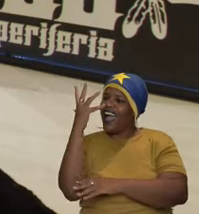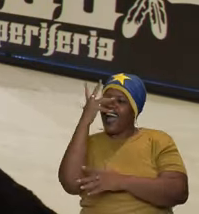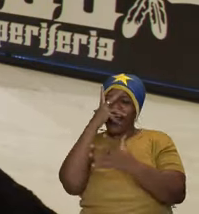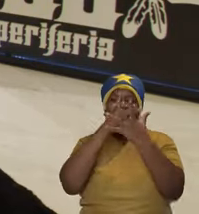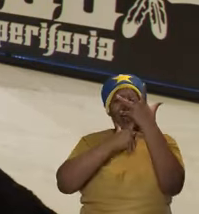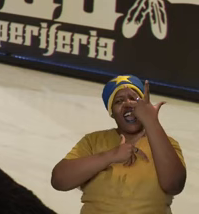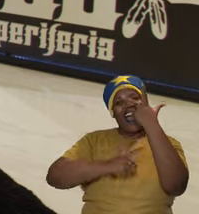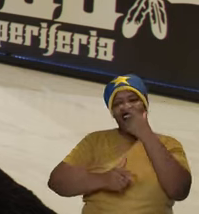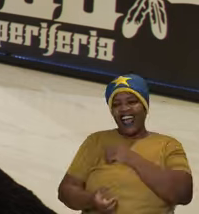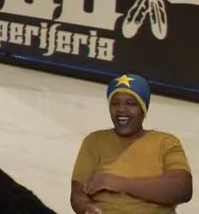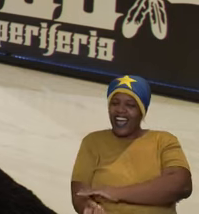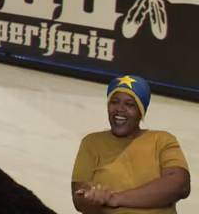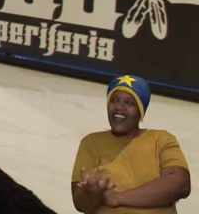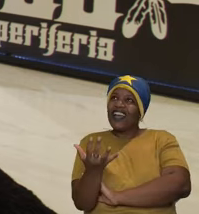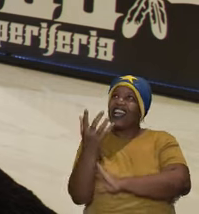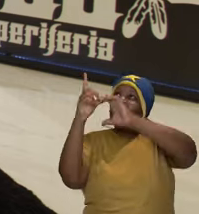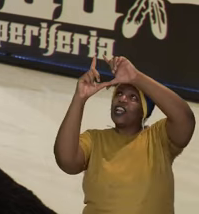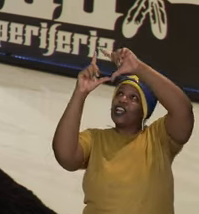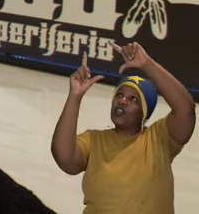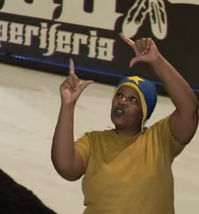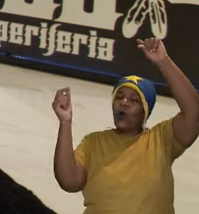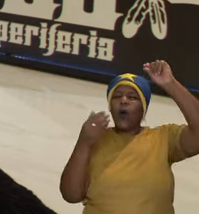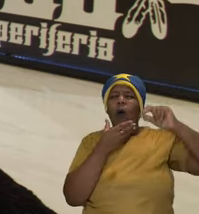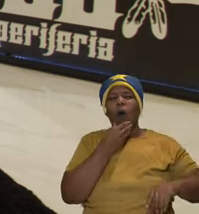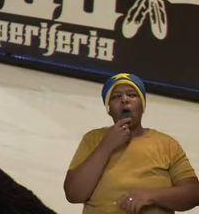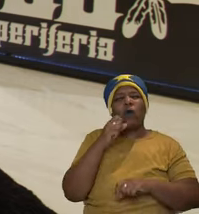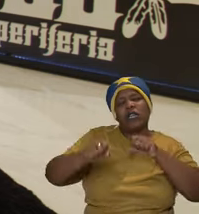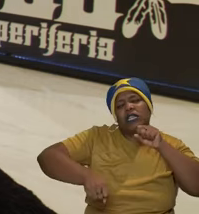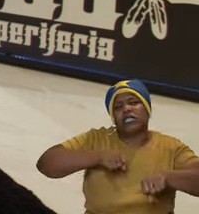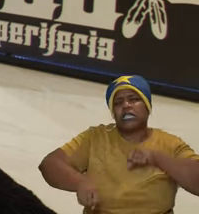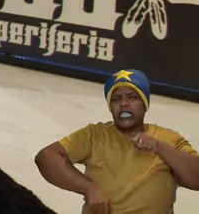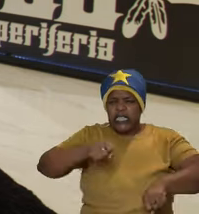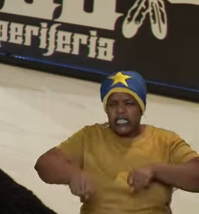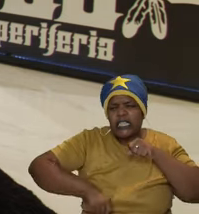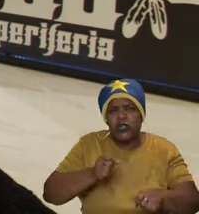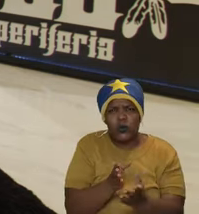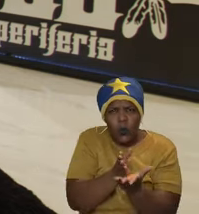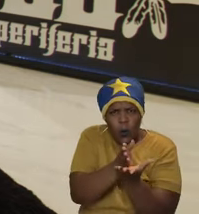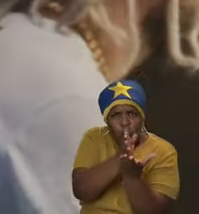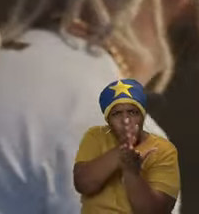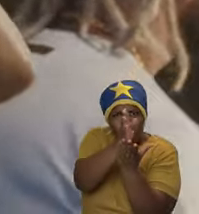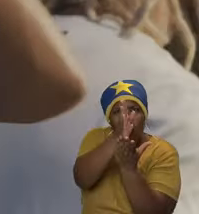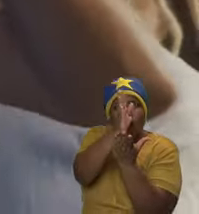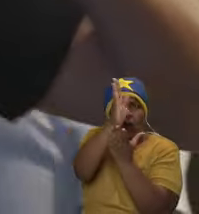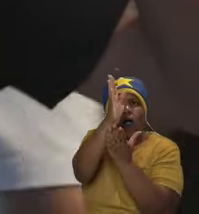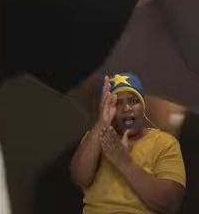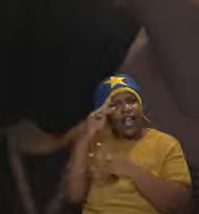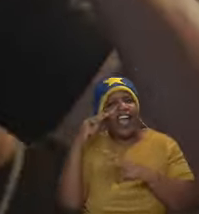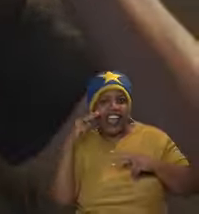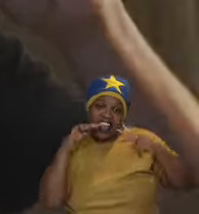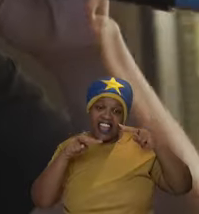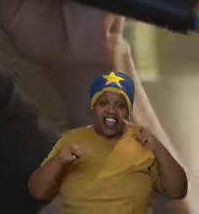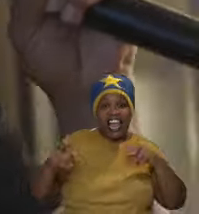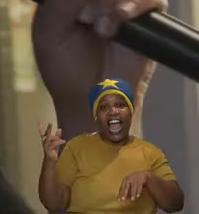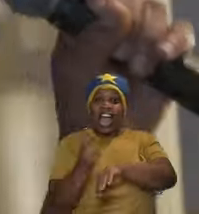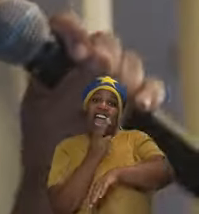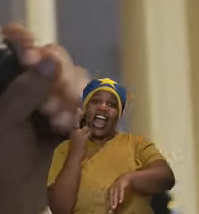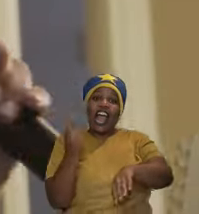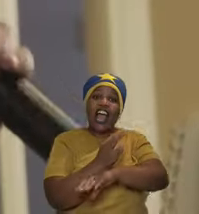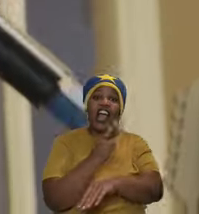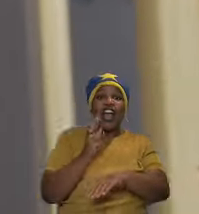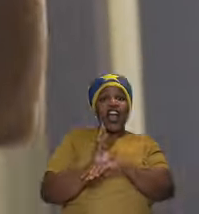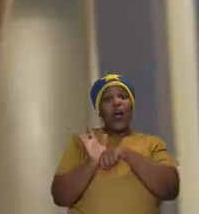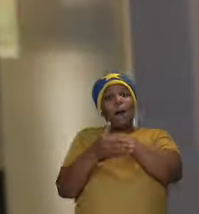a fogueira e a lua. Os moleque de bike subindo na principal, é o palco atual da resistência